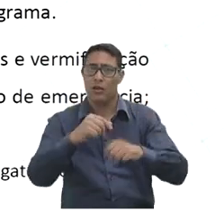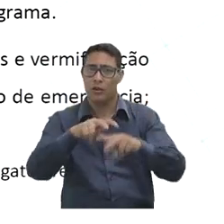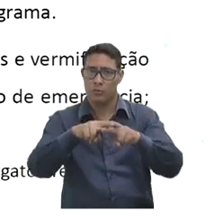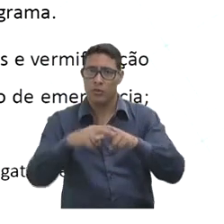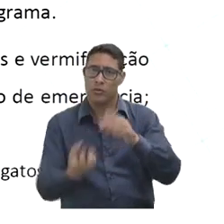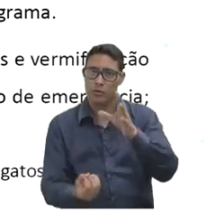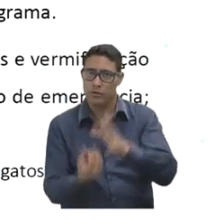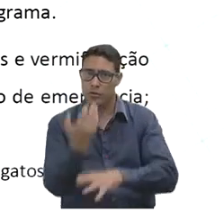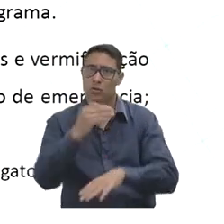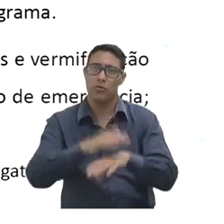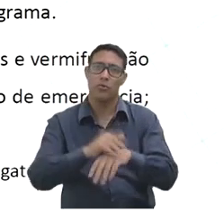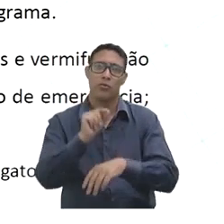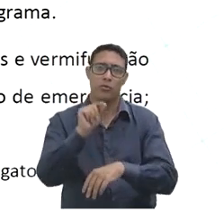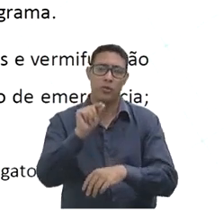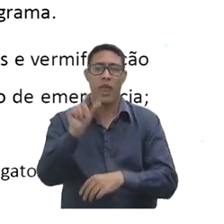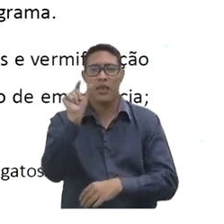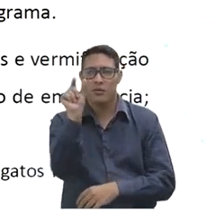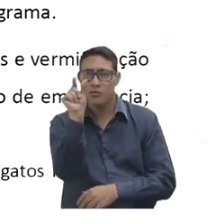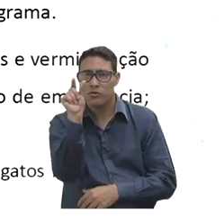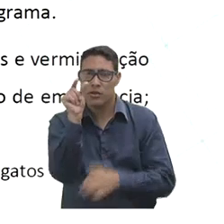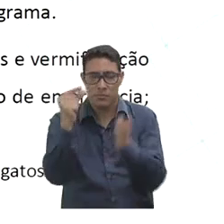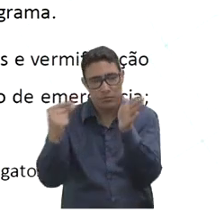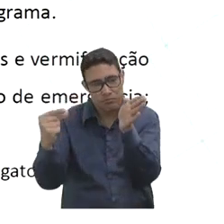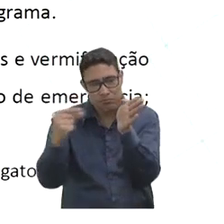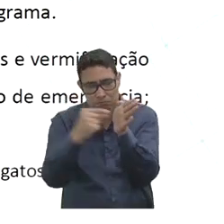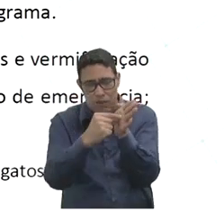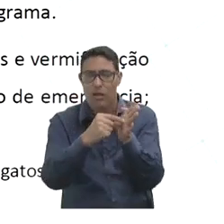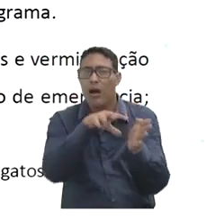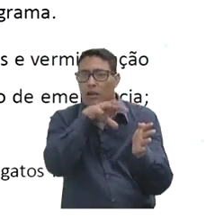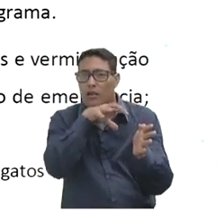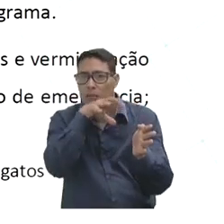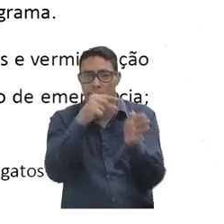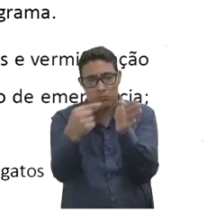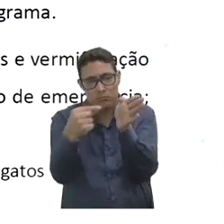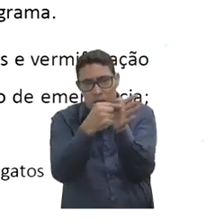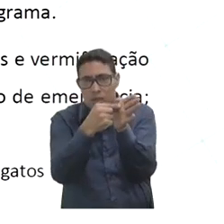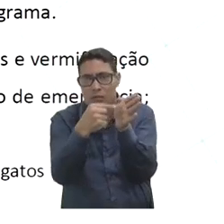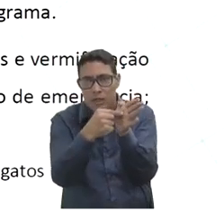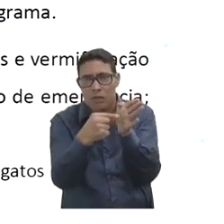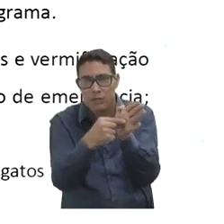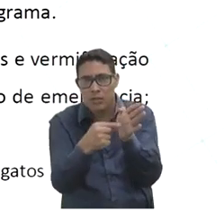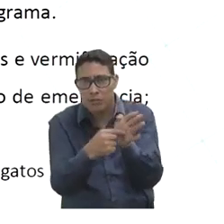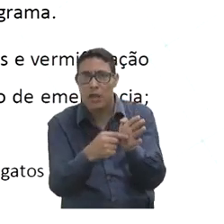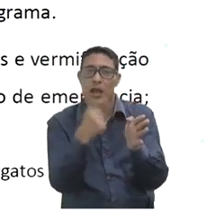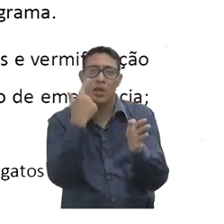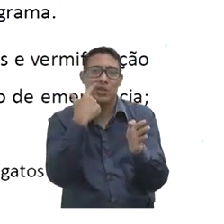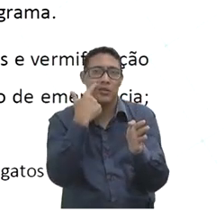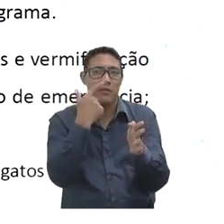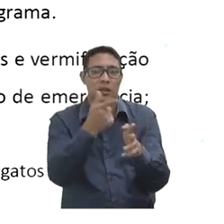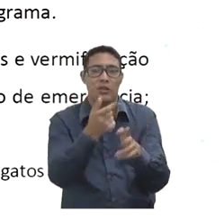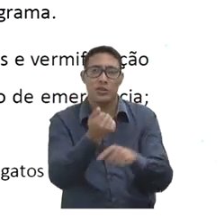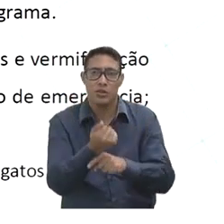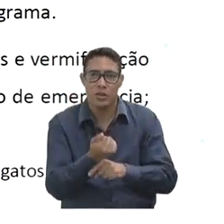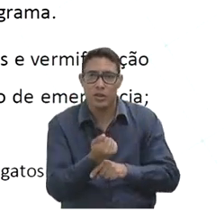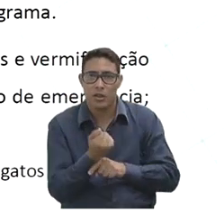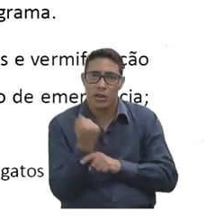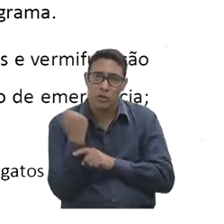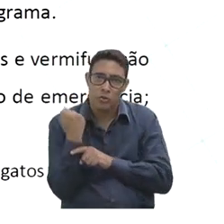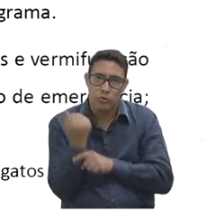Estadual de microchipar a gente animais domésticos lançamos o edital público selecionamos o municípios e doamos